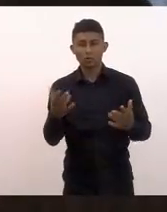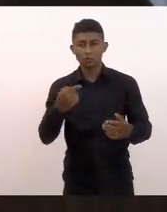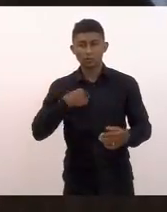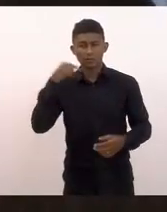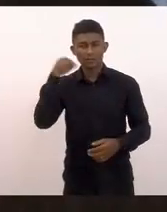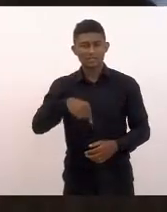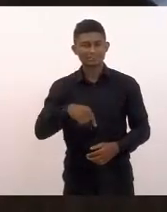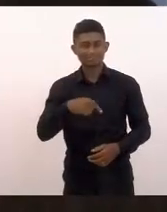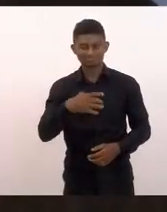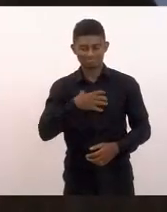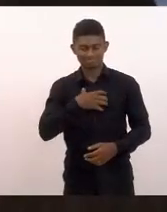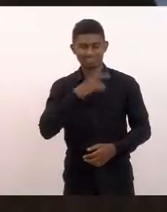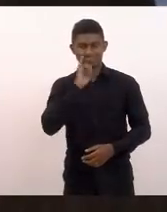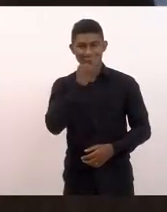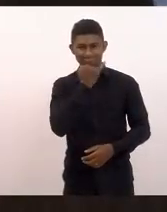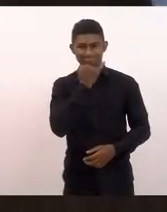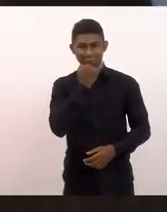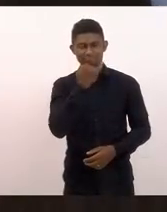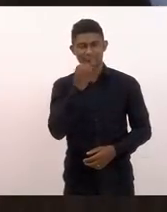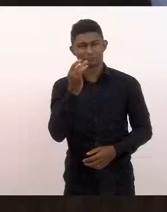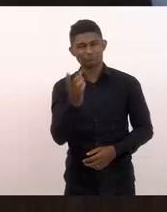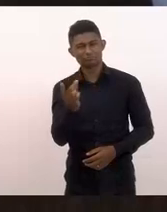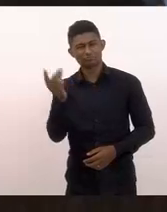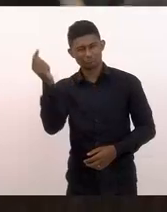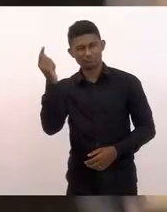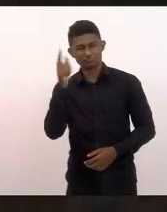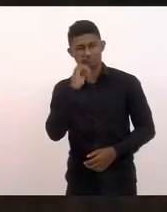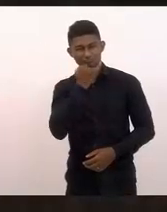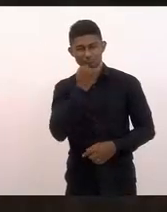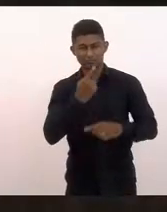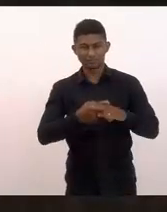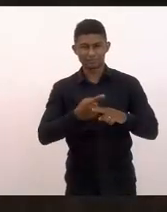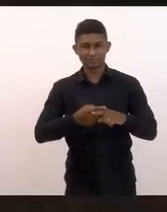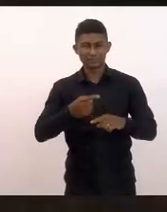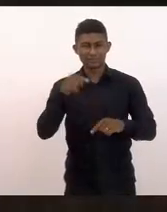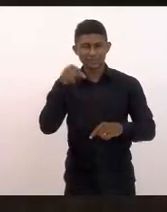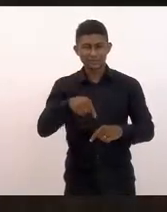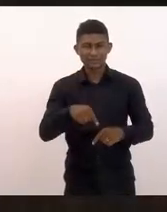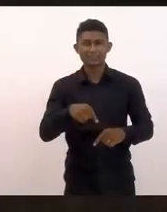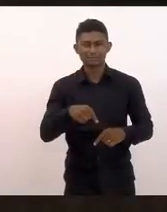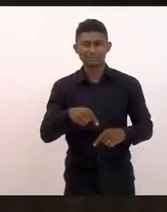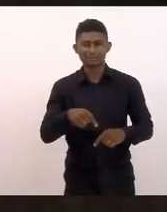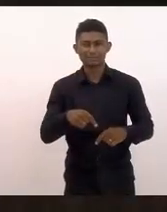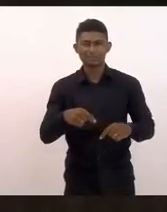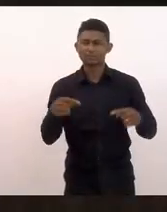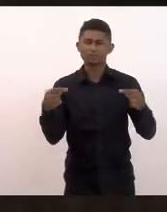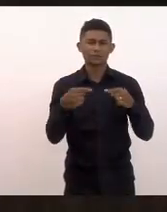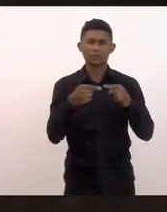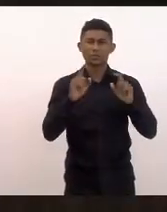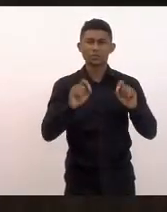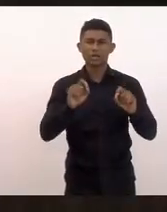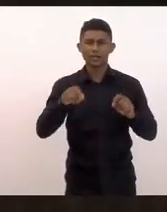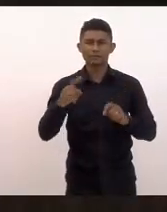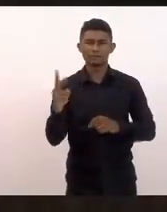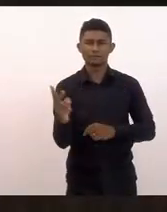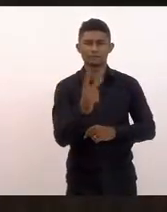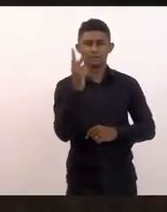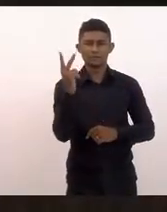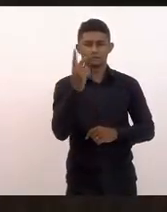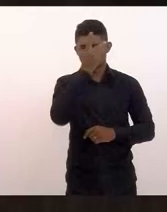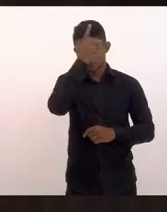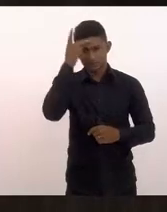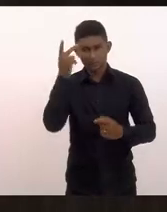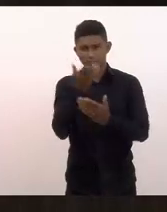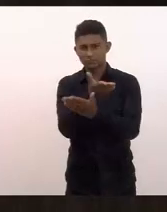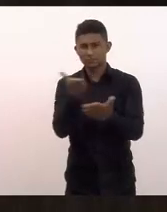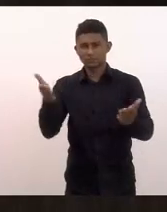coração, triste. Porque quando a gente está tratando aqui, a gente está tratando de um reconhecimento e de uma valorização para todos